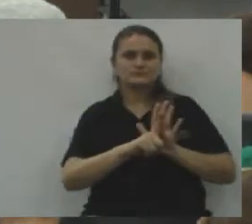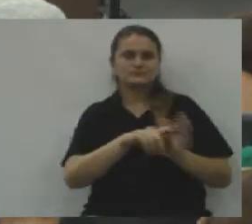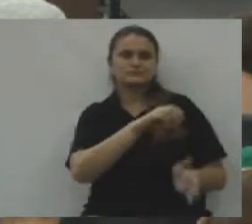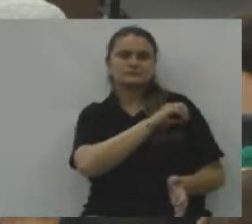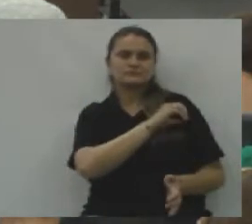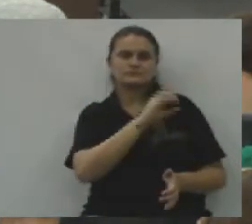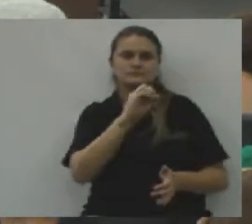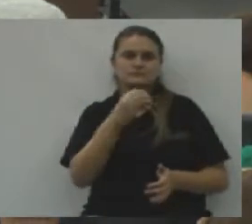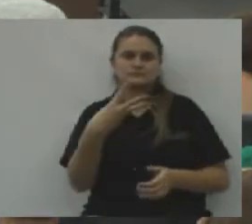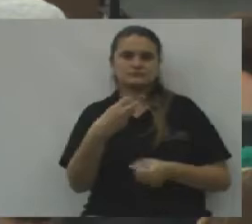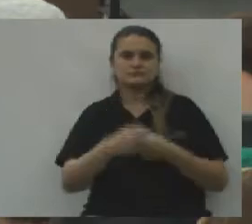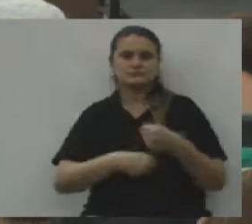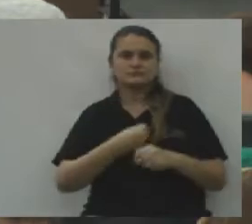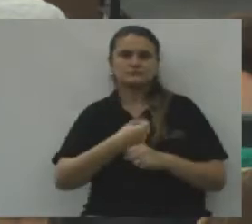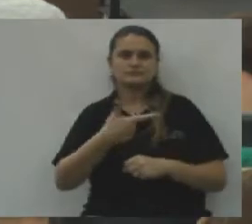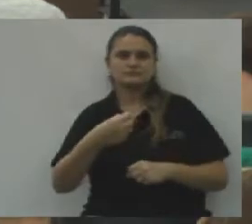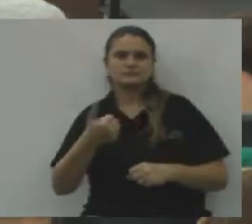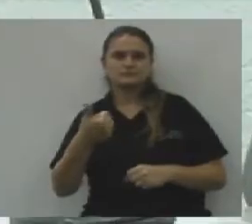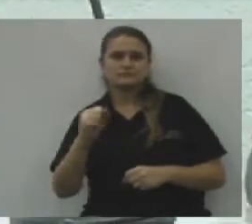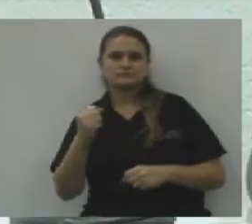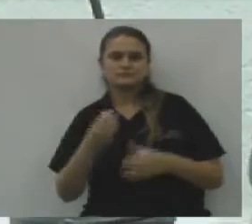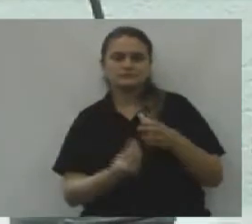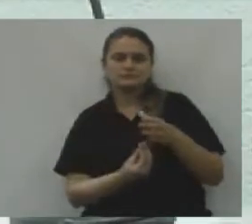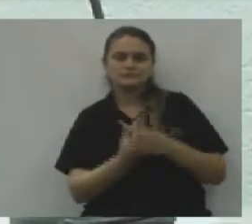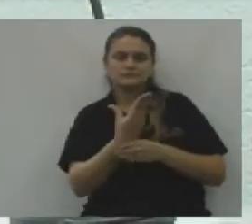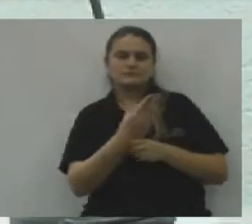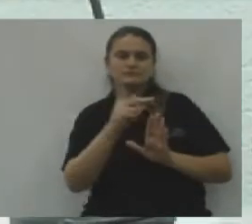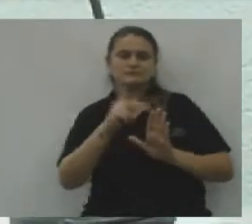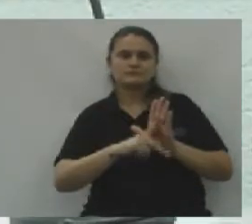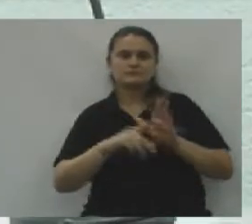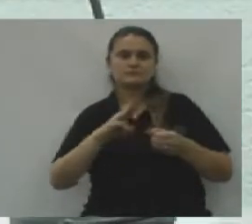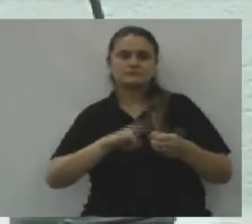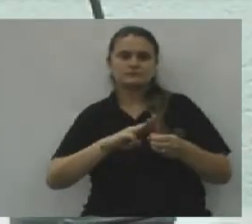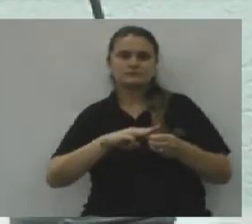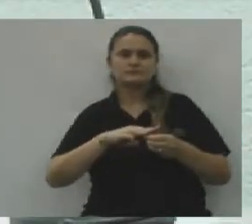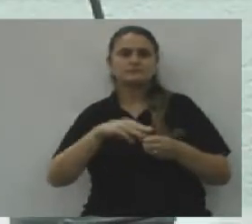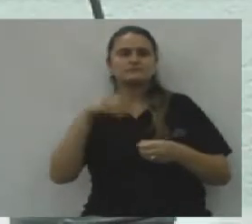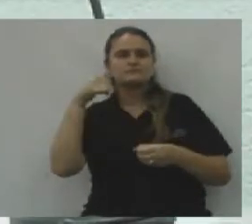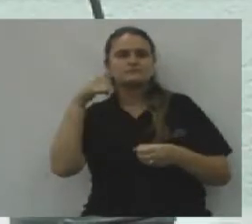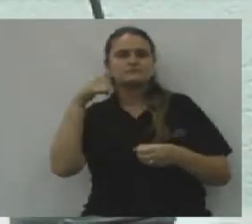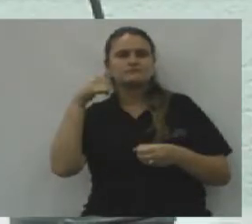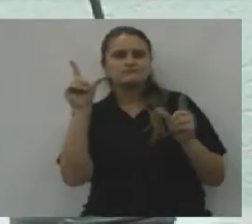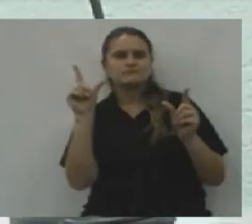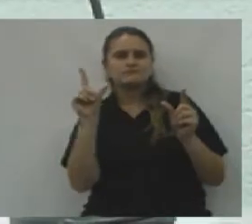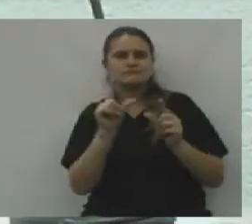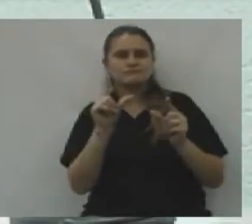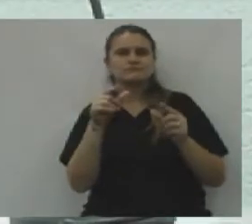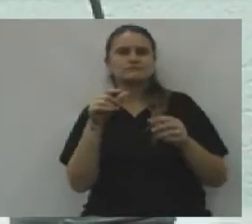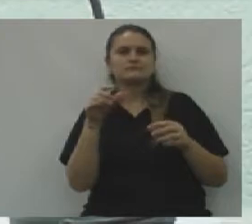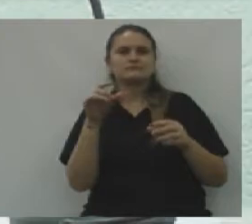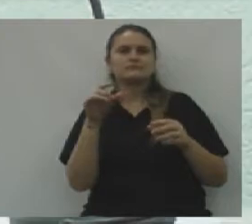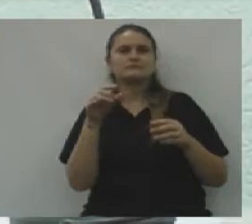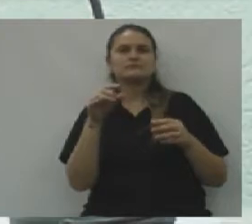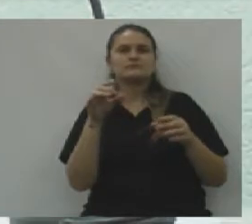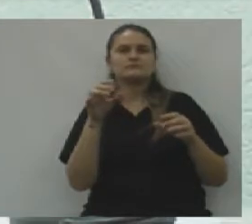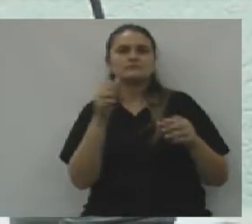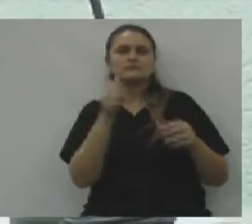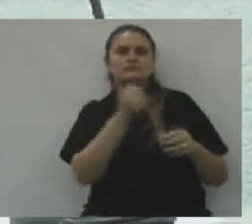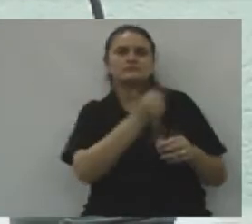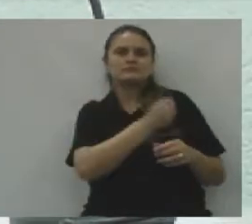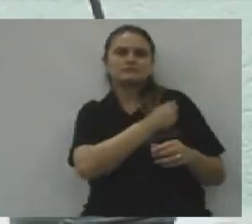número 3/2018. Cria o Programa Municipal de Prevenção e Combate à Evasão Escolar e da